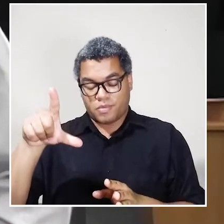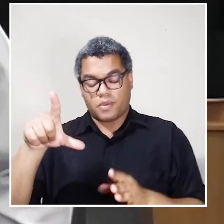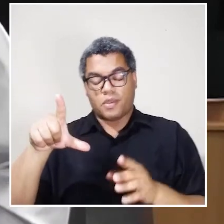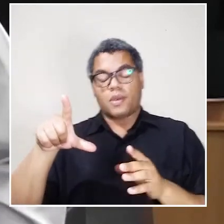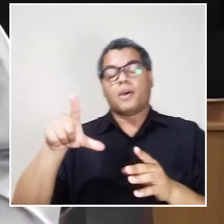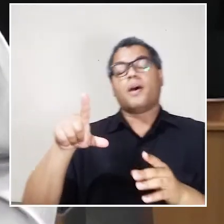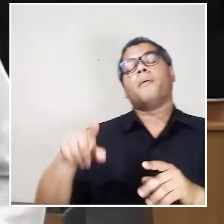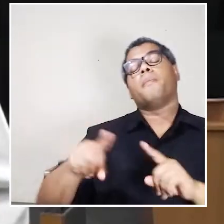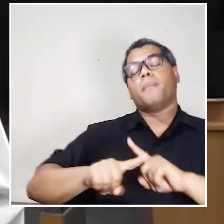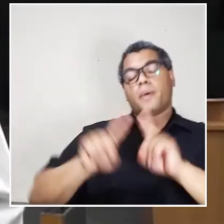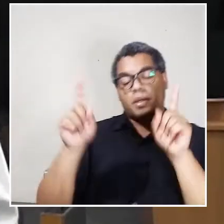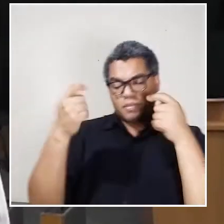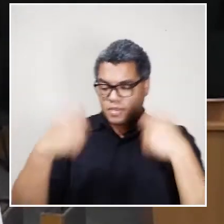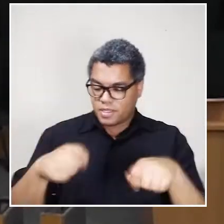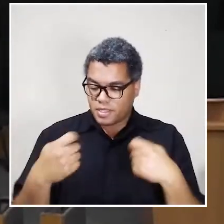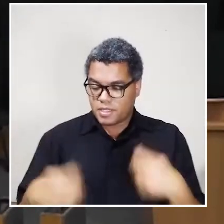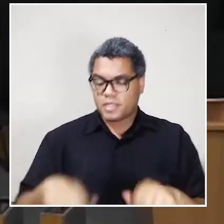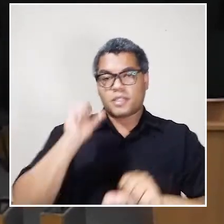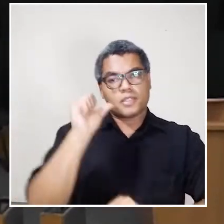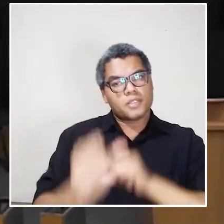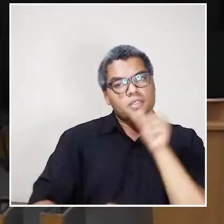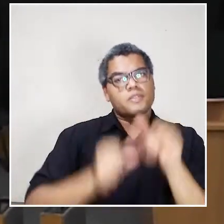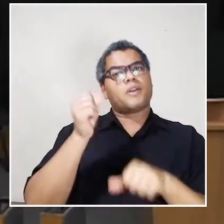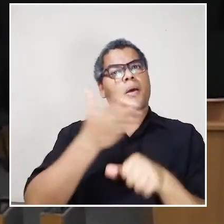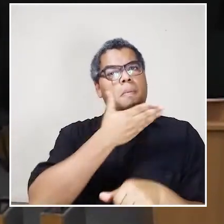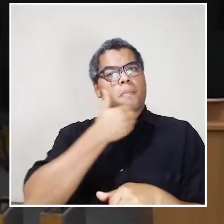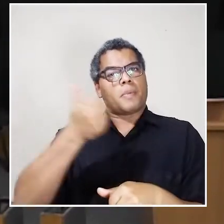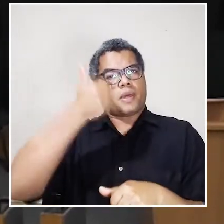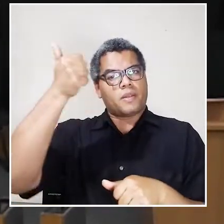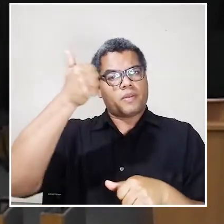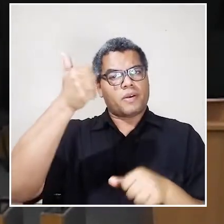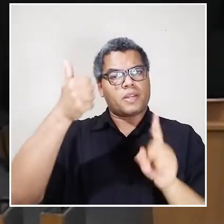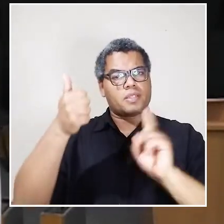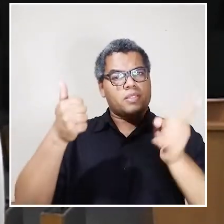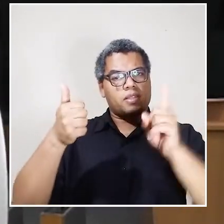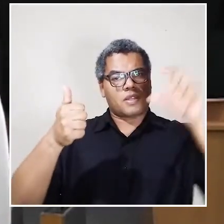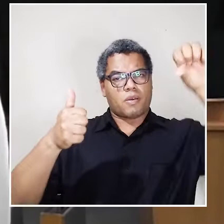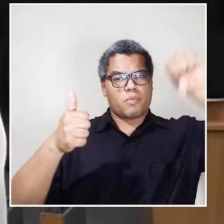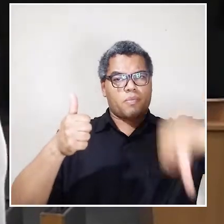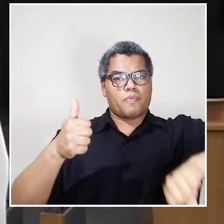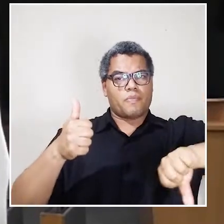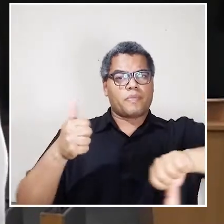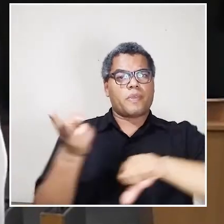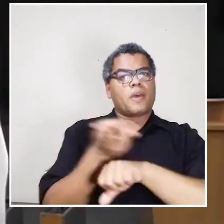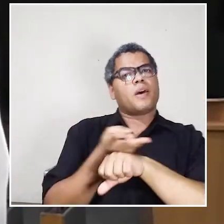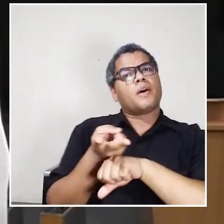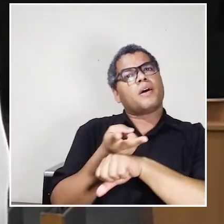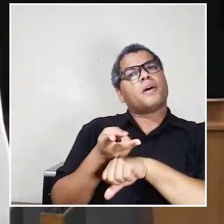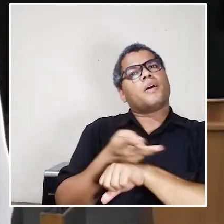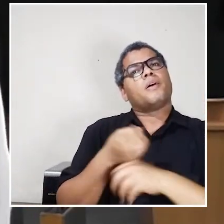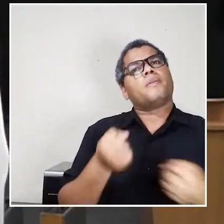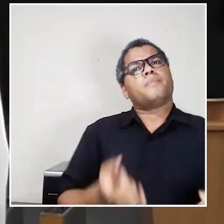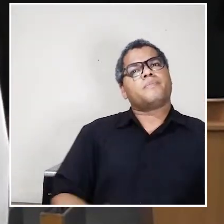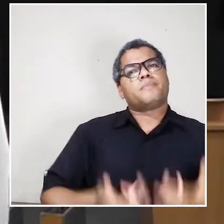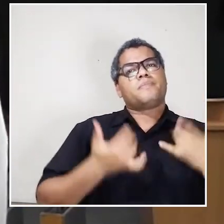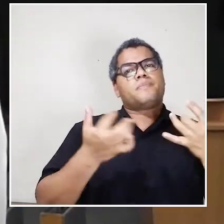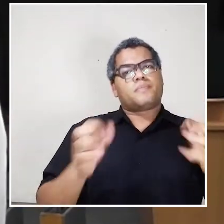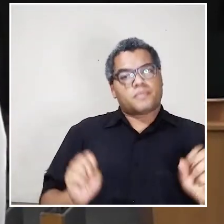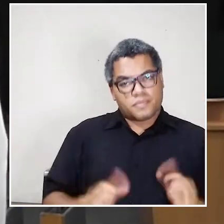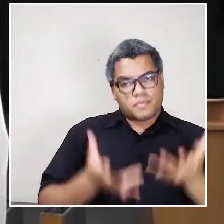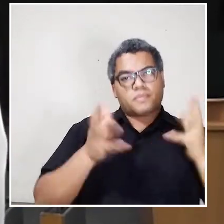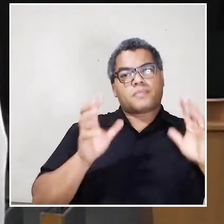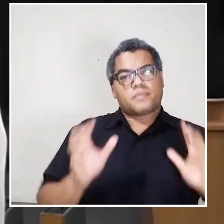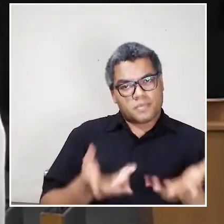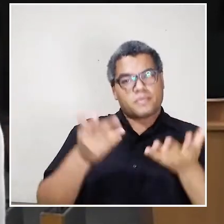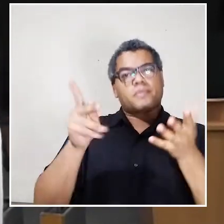precisamos sair dessa situação melhores do que entramos e não piores. Nós estamos buscando o avivamento do